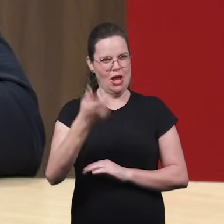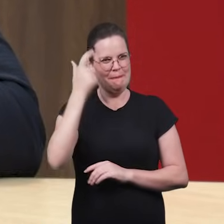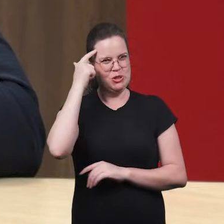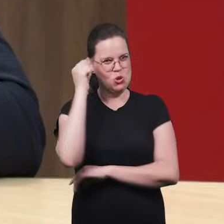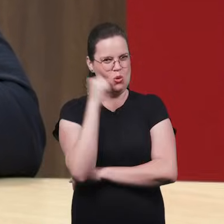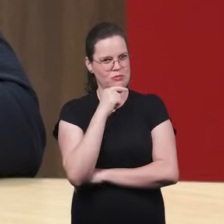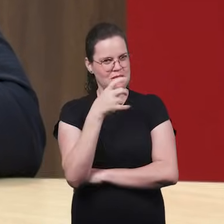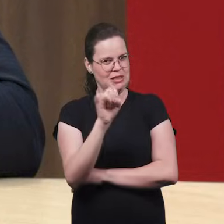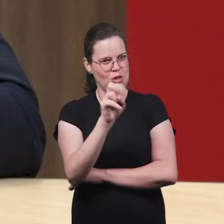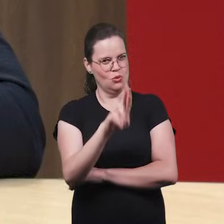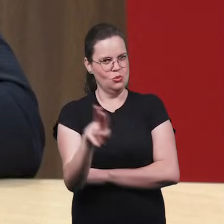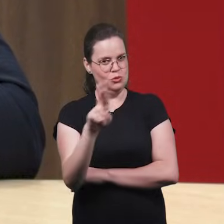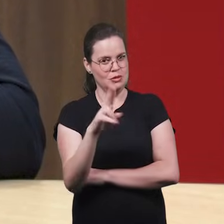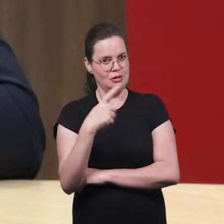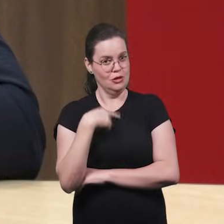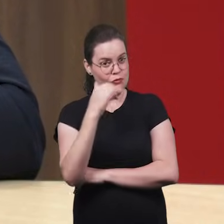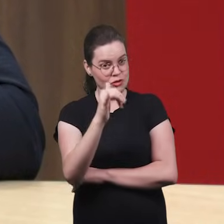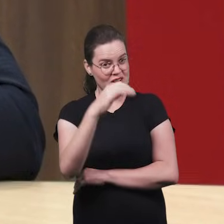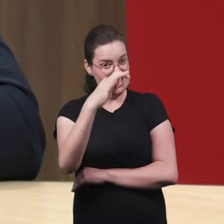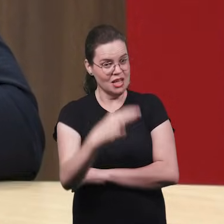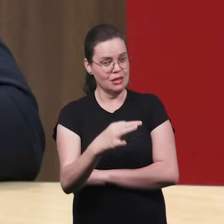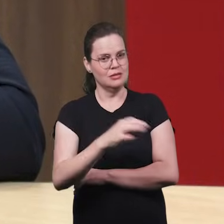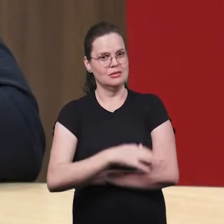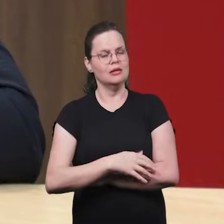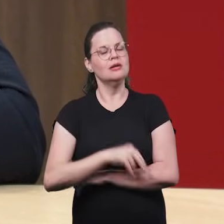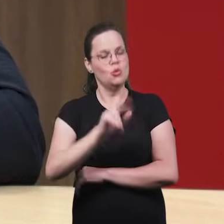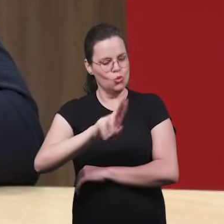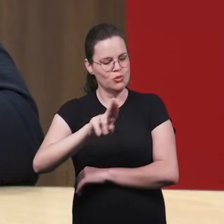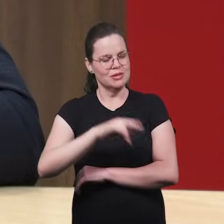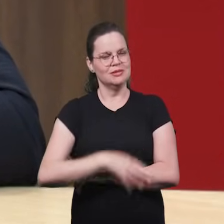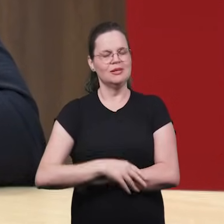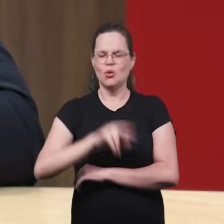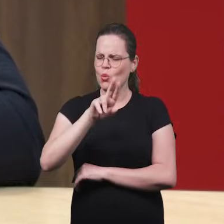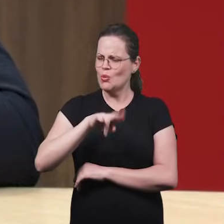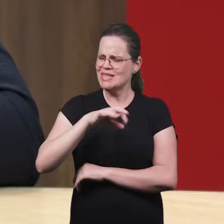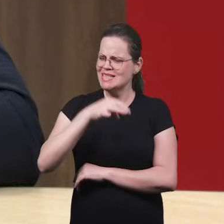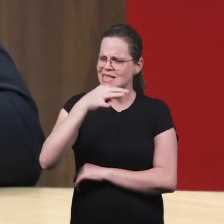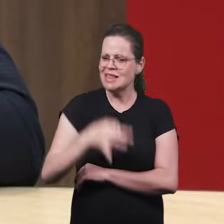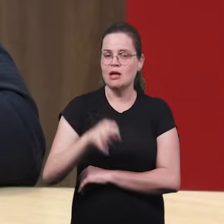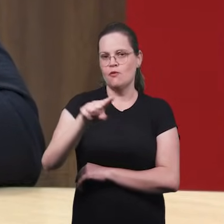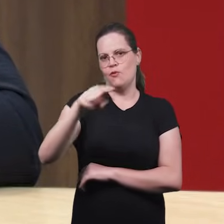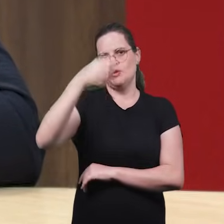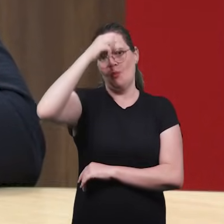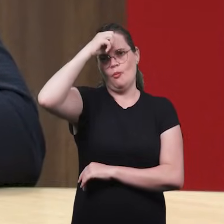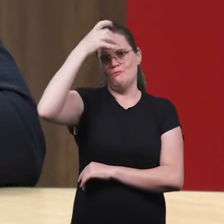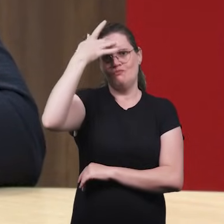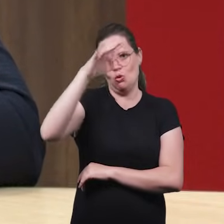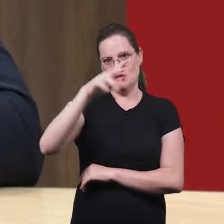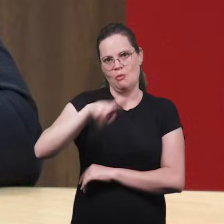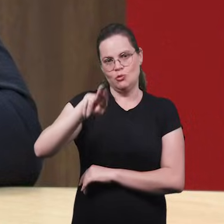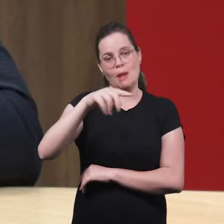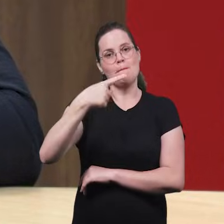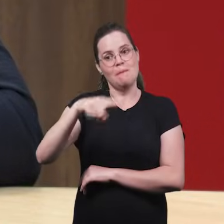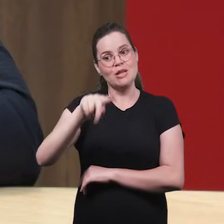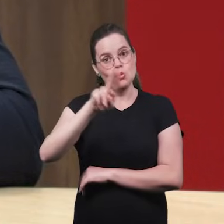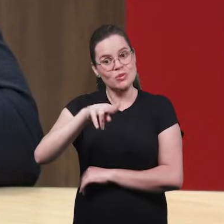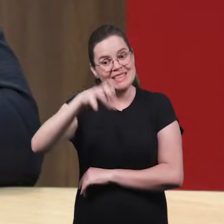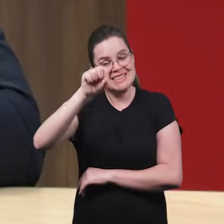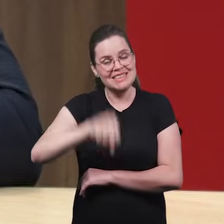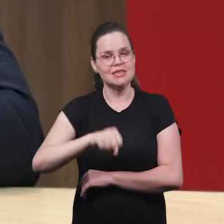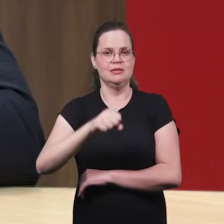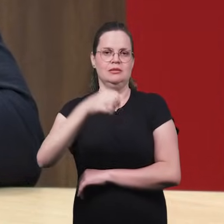nisso? Eu vou dizer uma coisa, usa. Com certeza você usa. Você pode não saber que está usando, mas você usa. Sem dúvida. Nós estamos